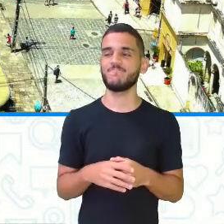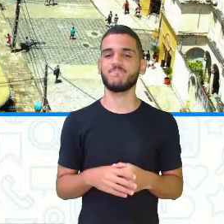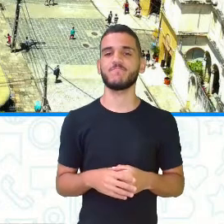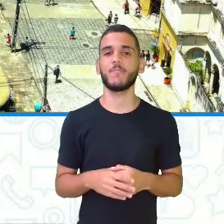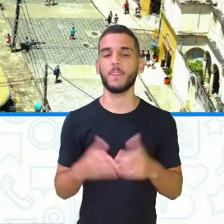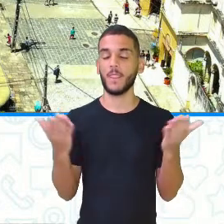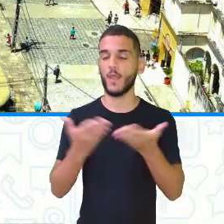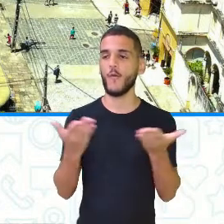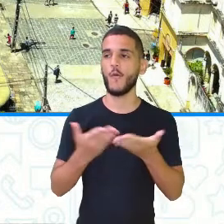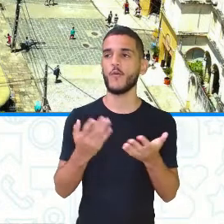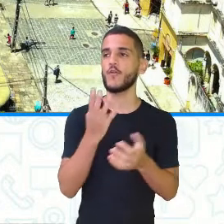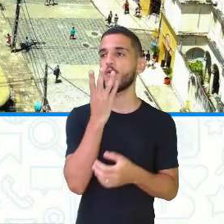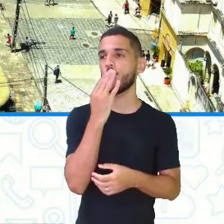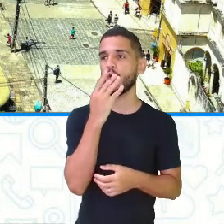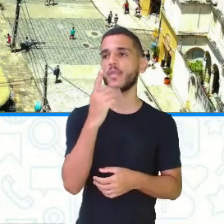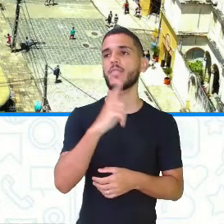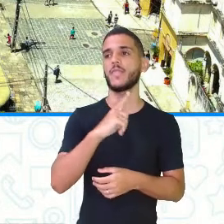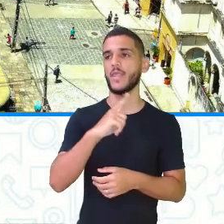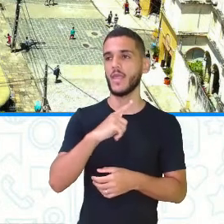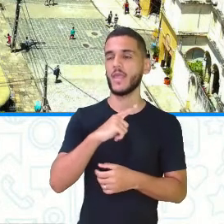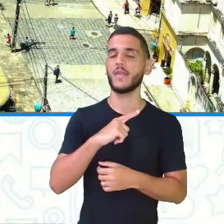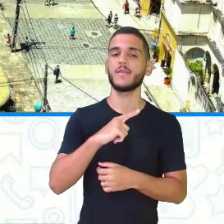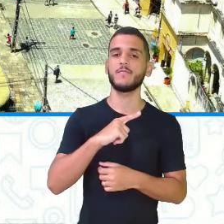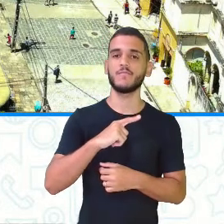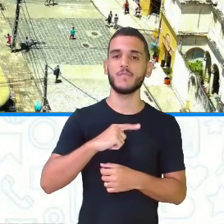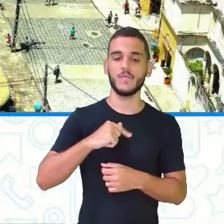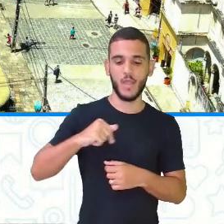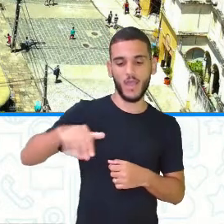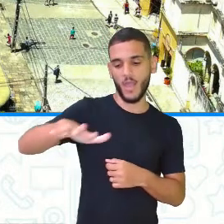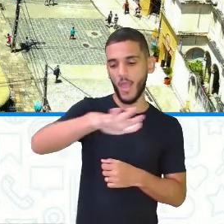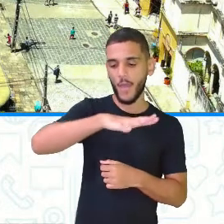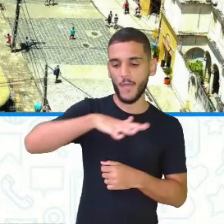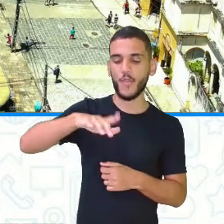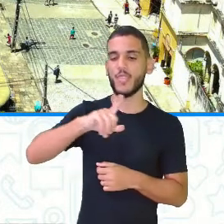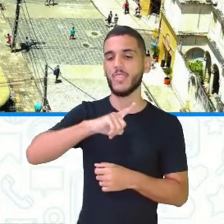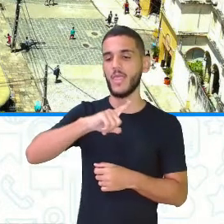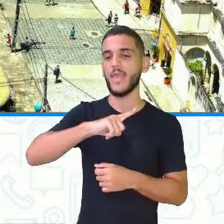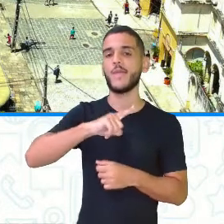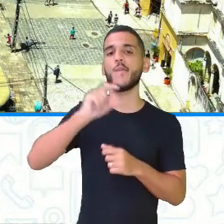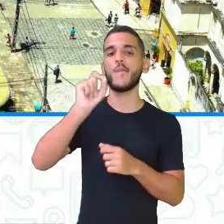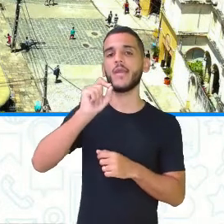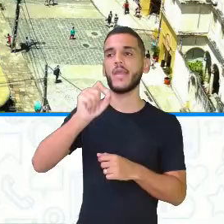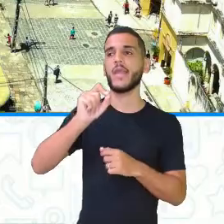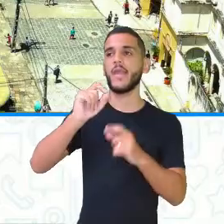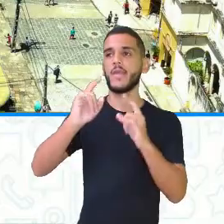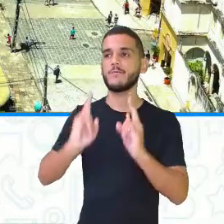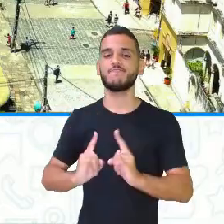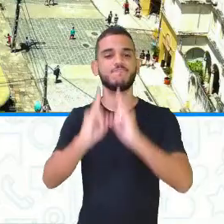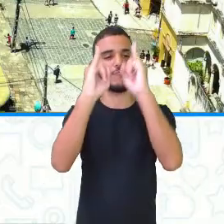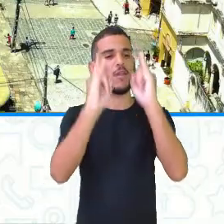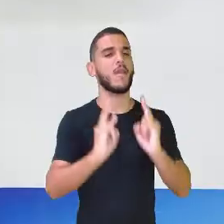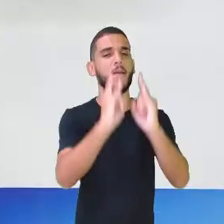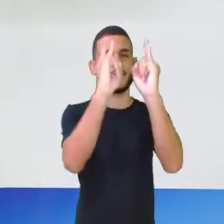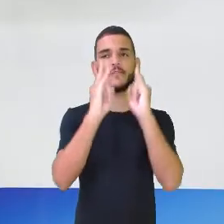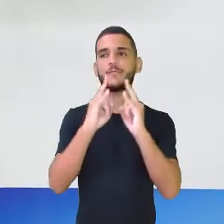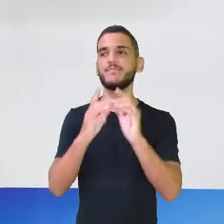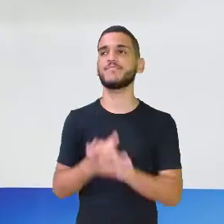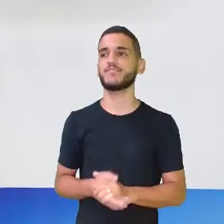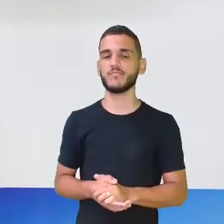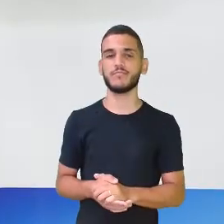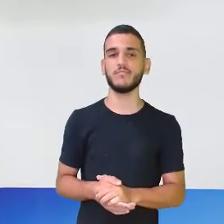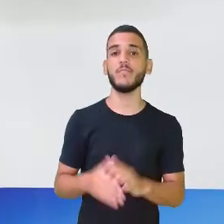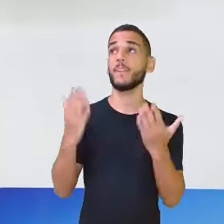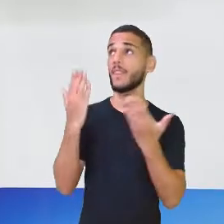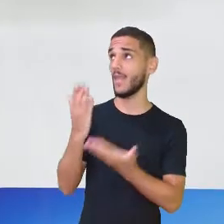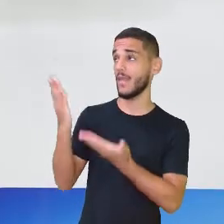hoje colorido. Ao redor a gente está vendo vários prédiozinhos. Esse mercado já passou por várias